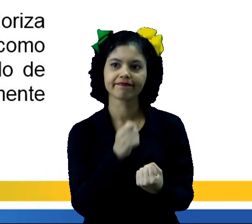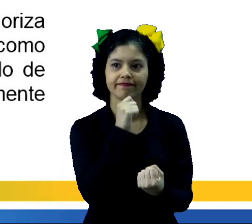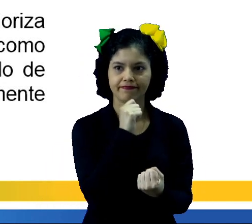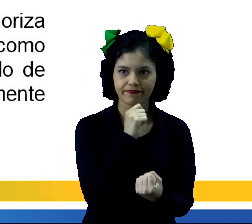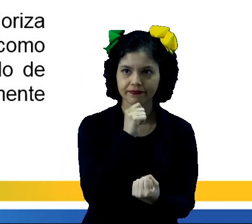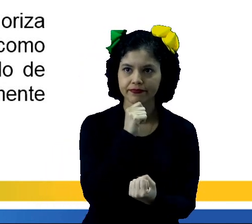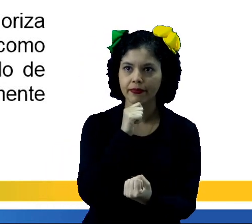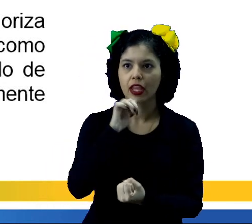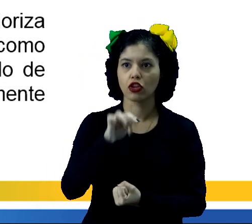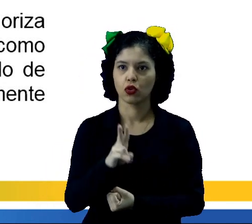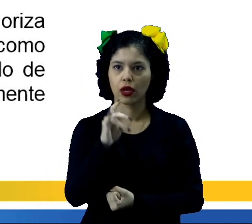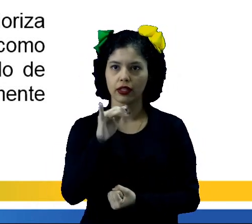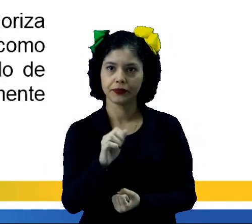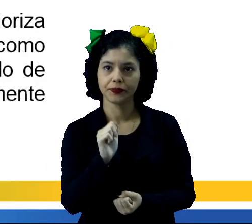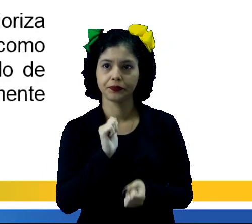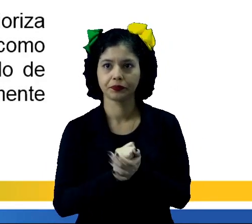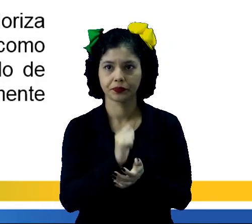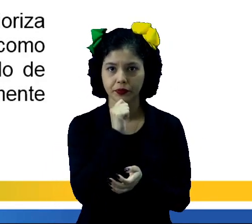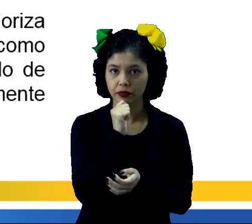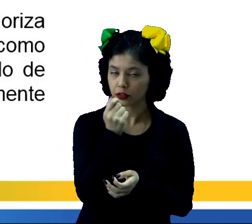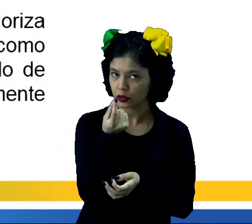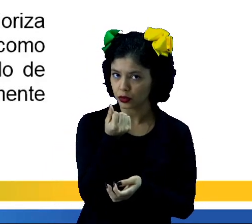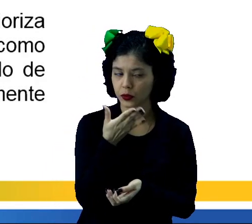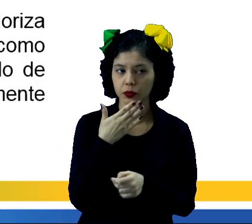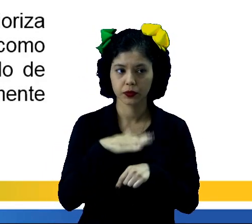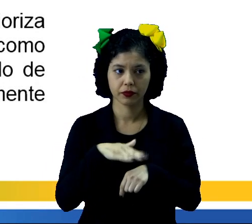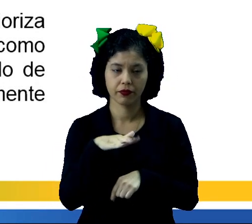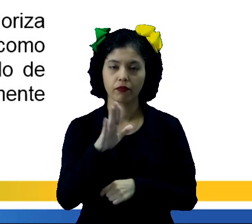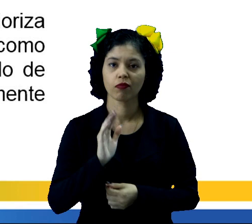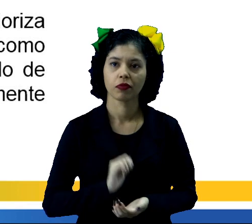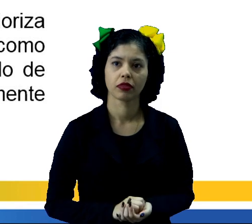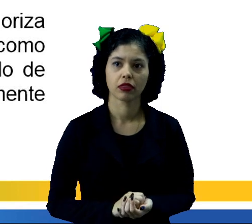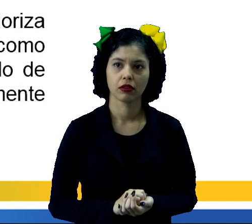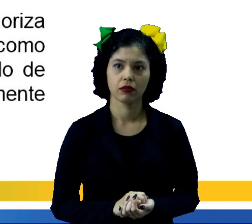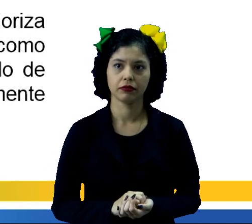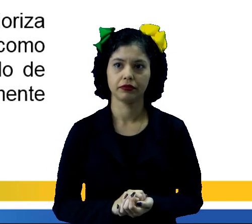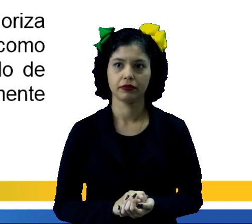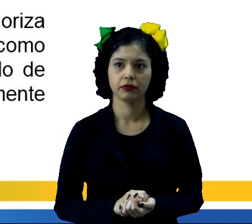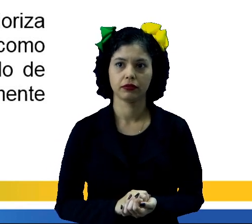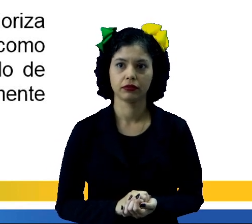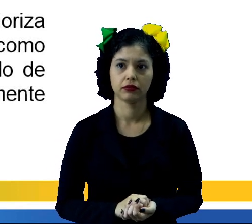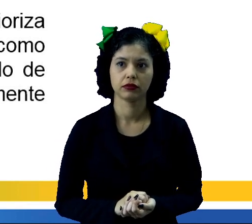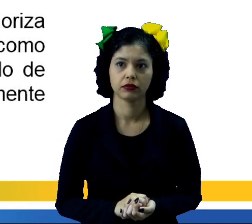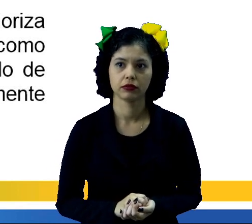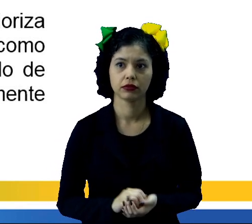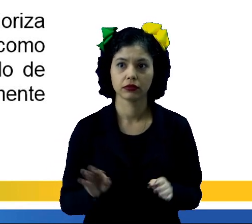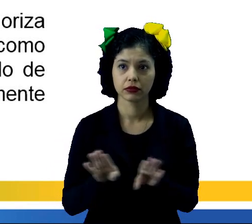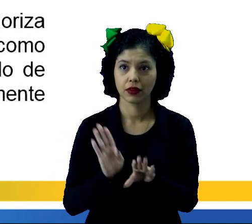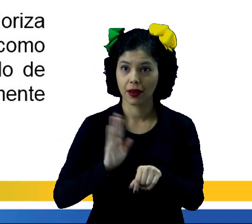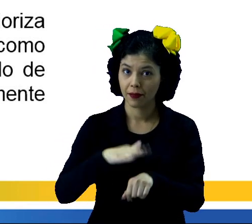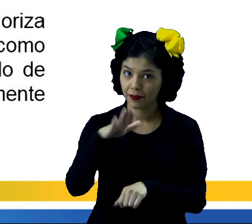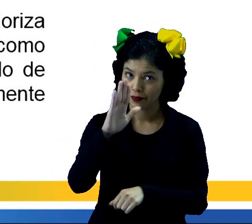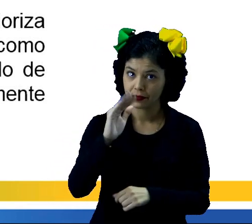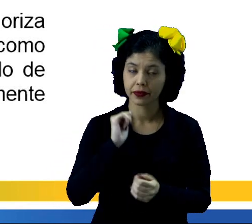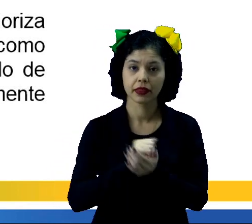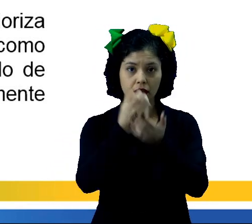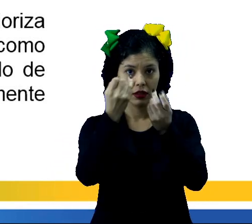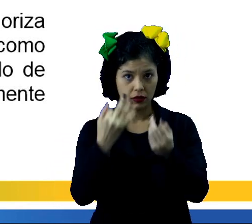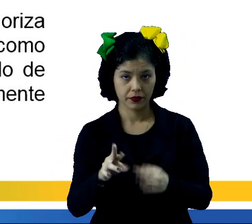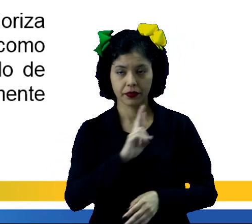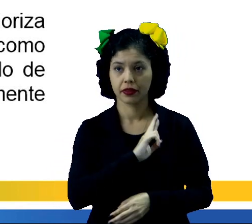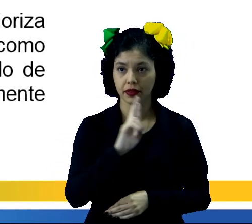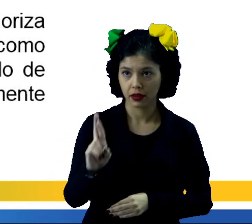viés etnocêntrico, mas que era mais econômico. A gente tem aí mais econômico e mais essa